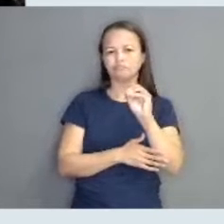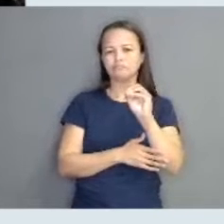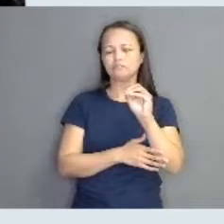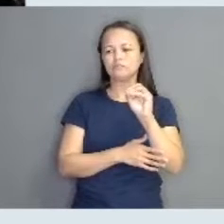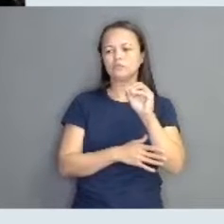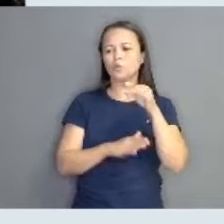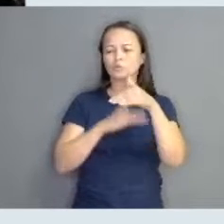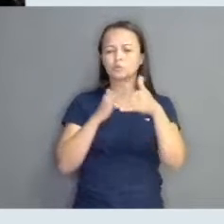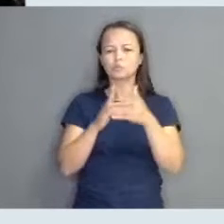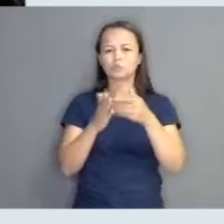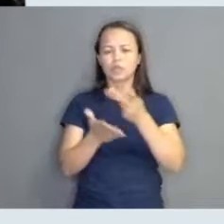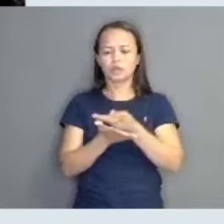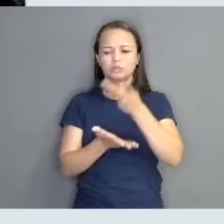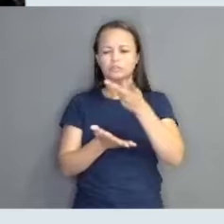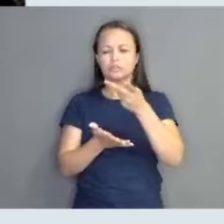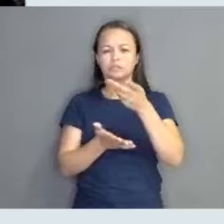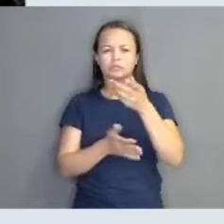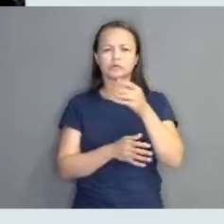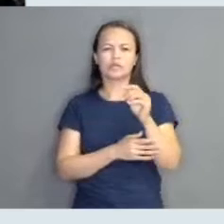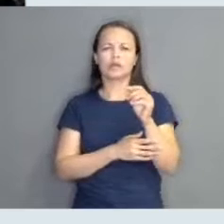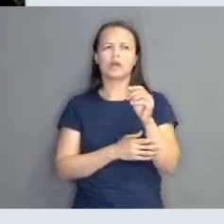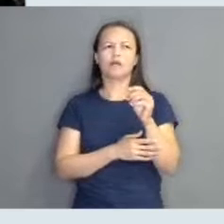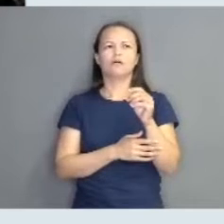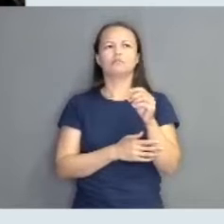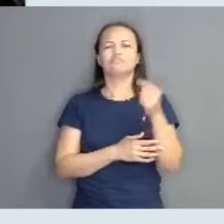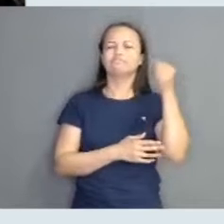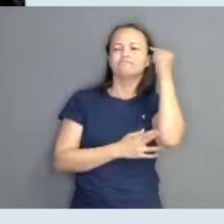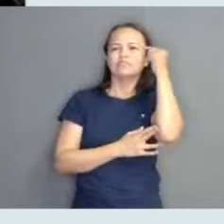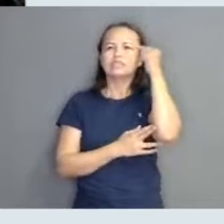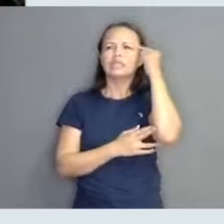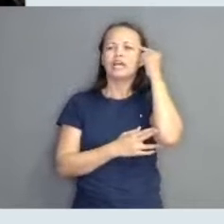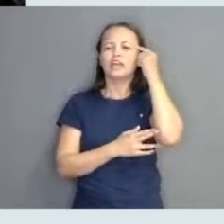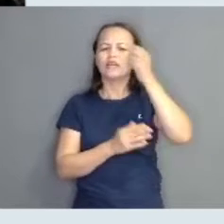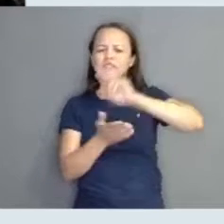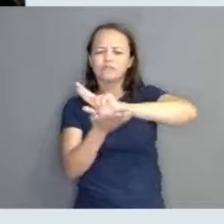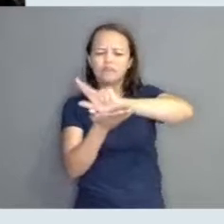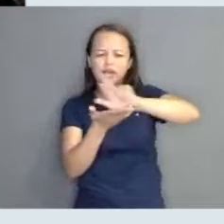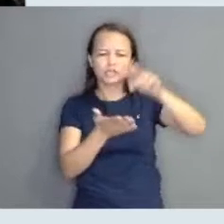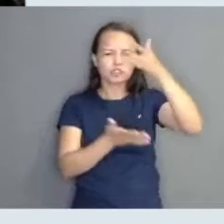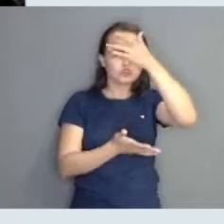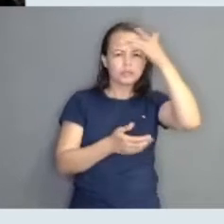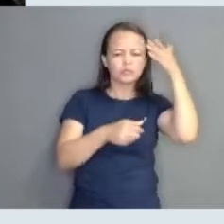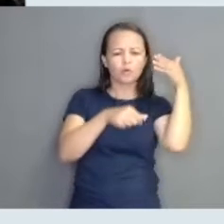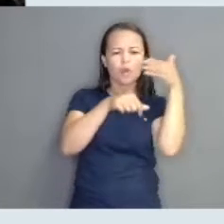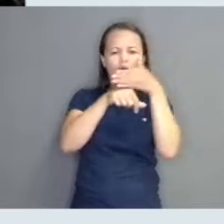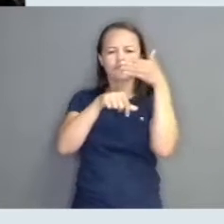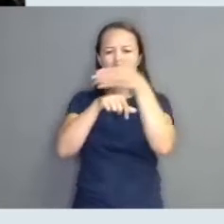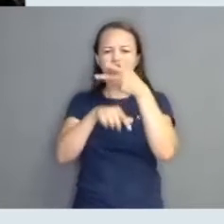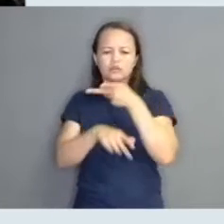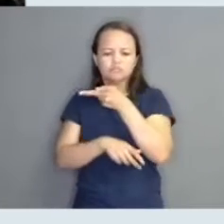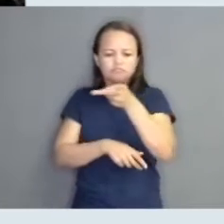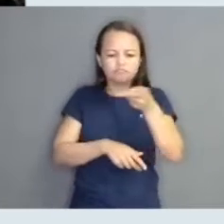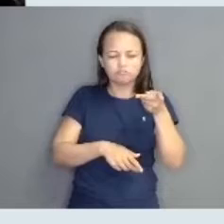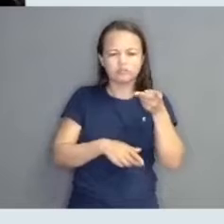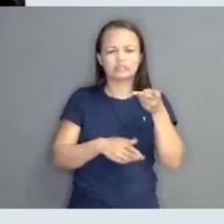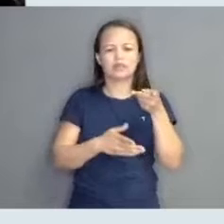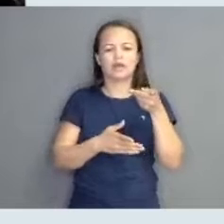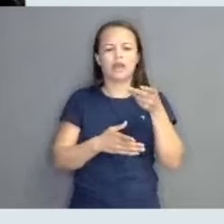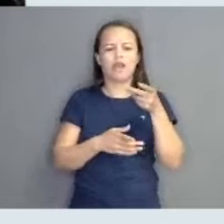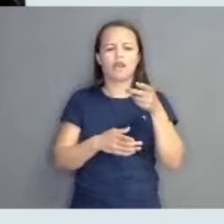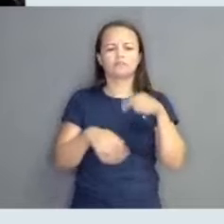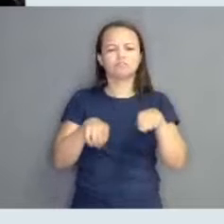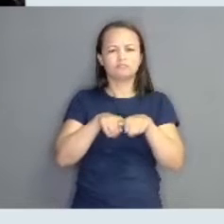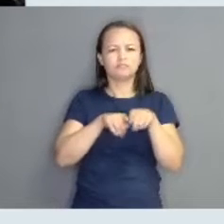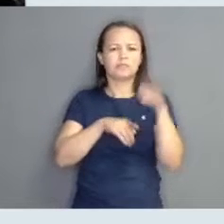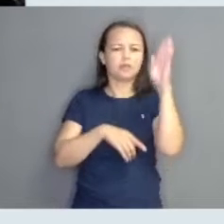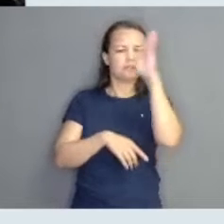ideia, muitos estrangeiros, muitos visitantes, até brasileiros, quando vão lá, eles passam